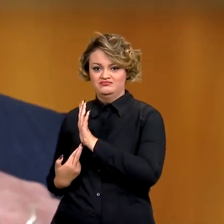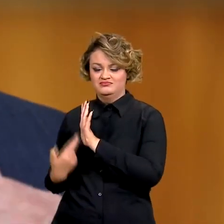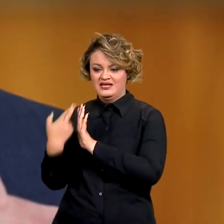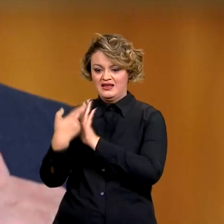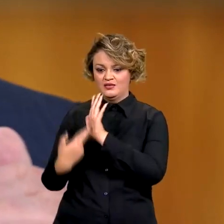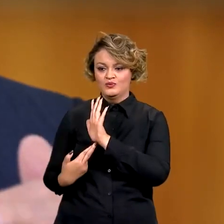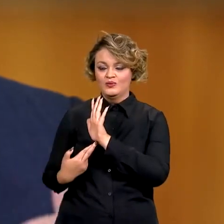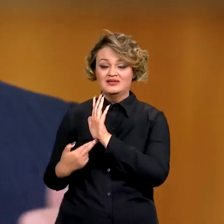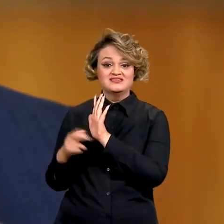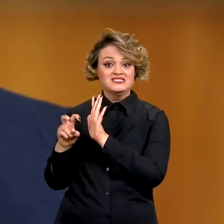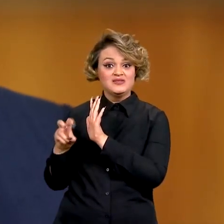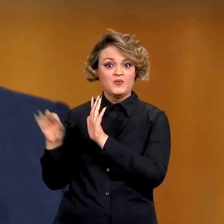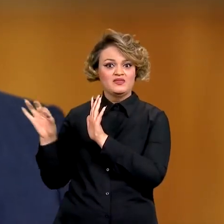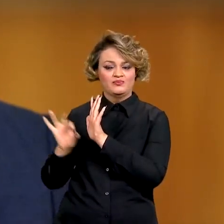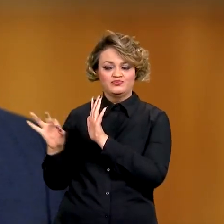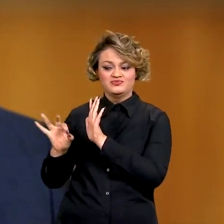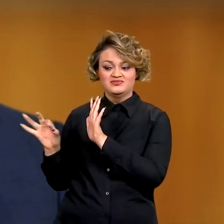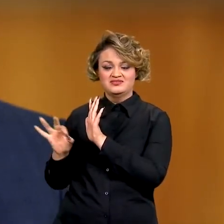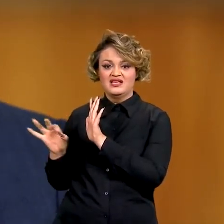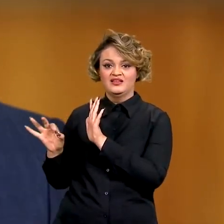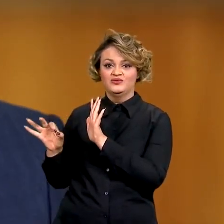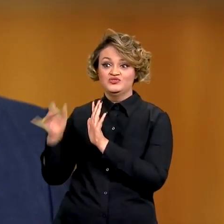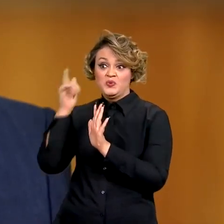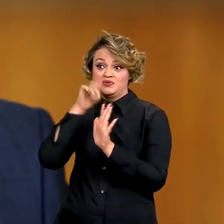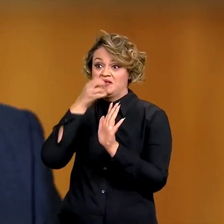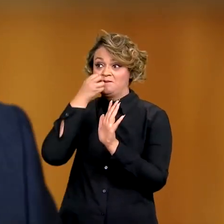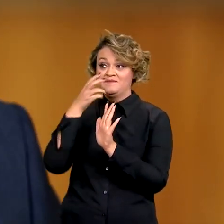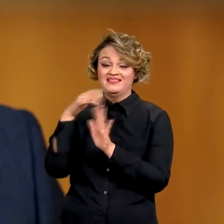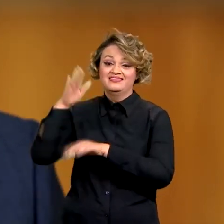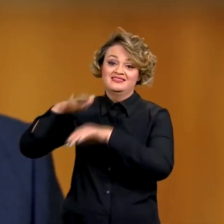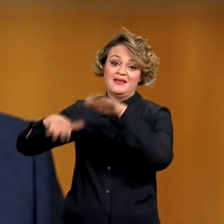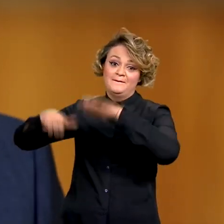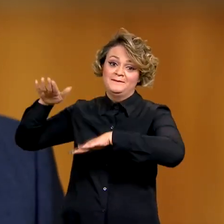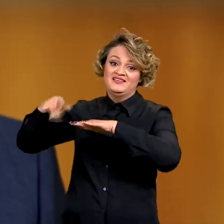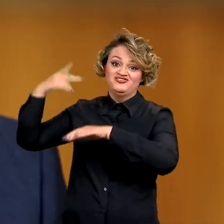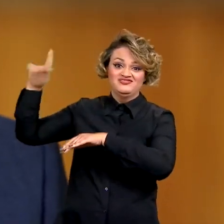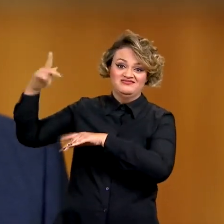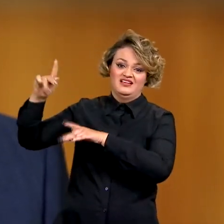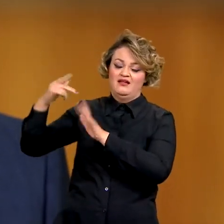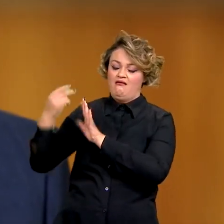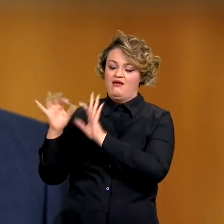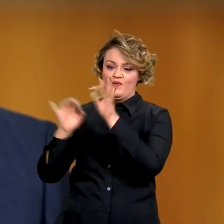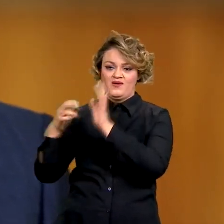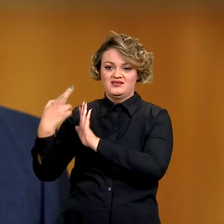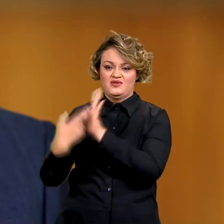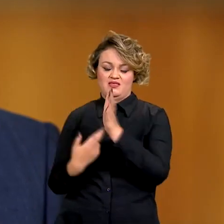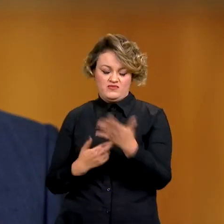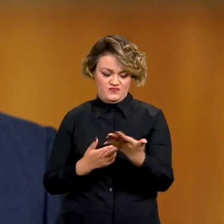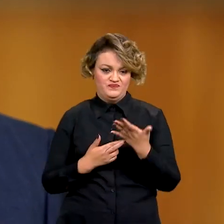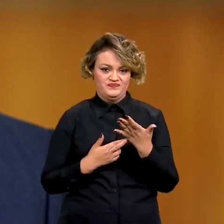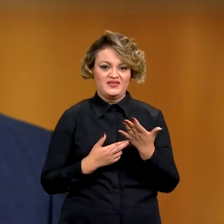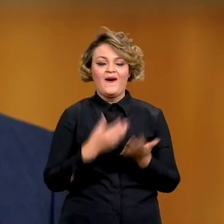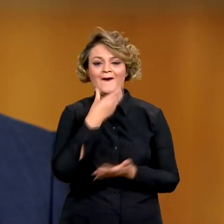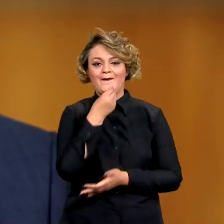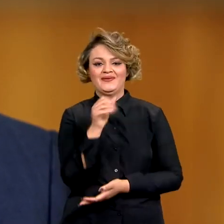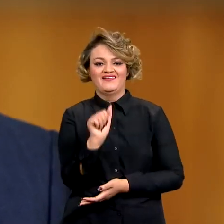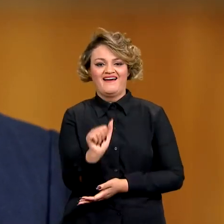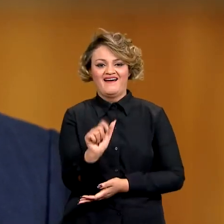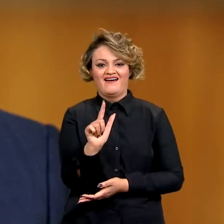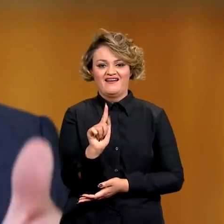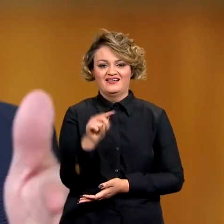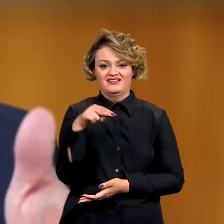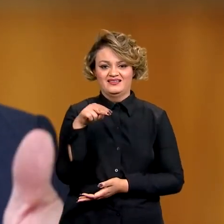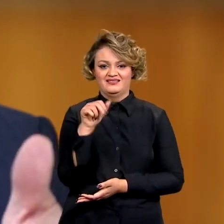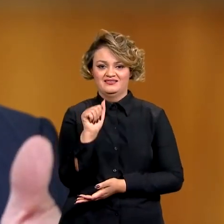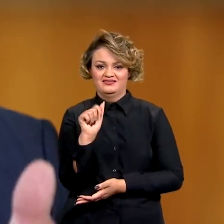é 50% do Sucesso da aprovação de uma lei qualquer que você mande para o Congresso Nacional e o Agnaldo que é um deputado